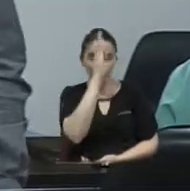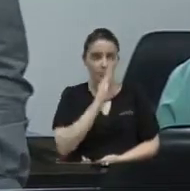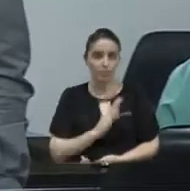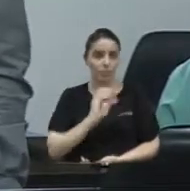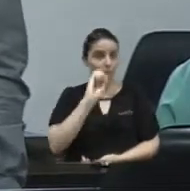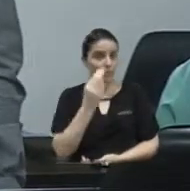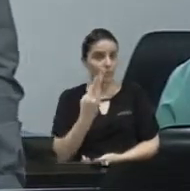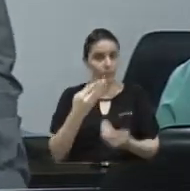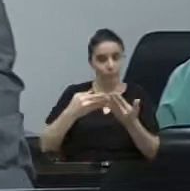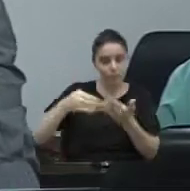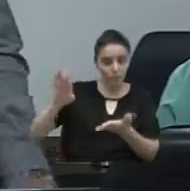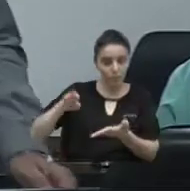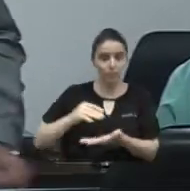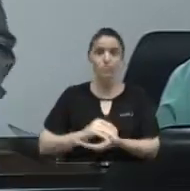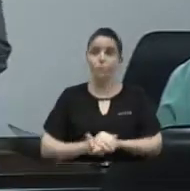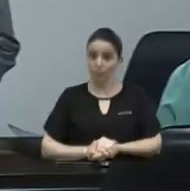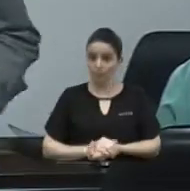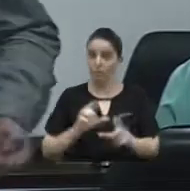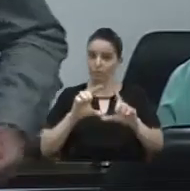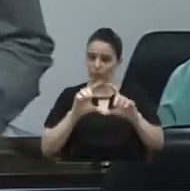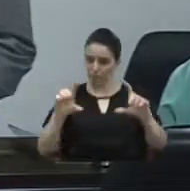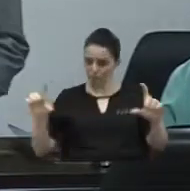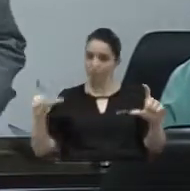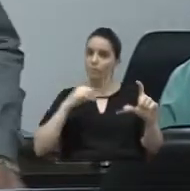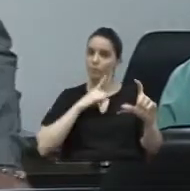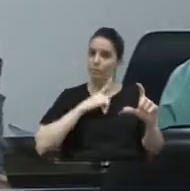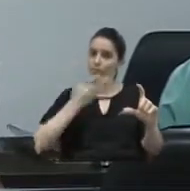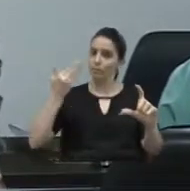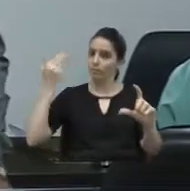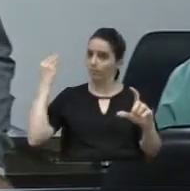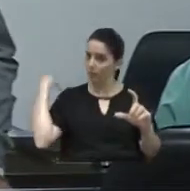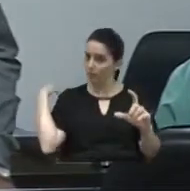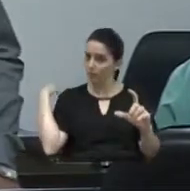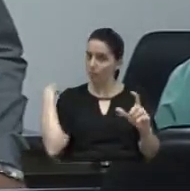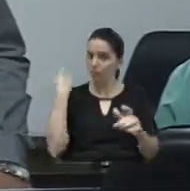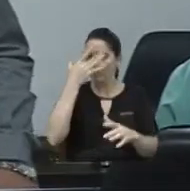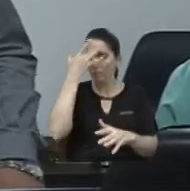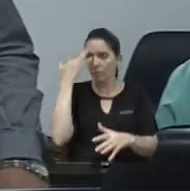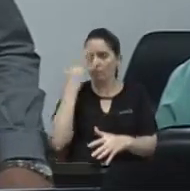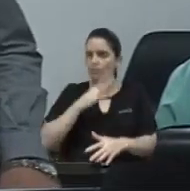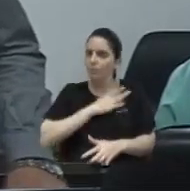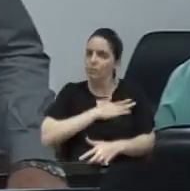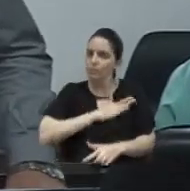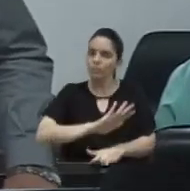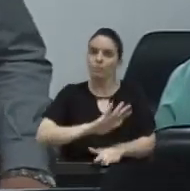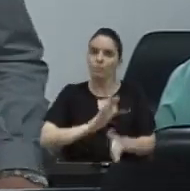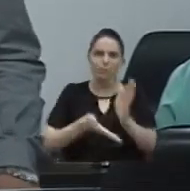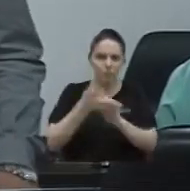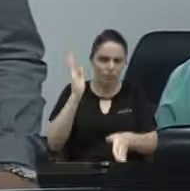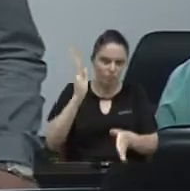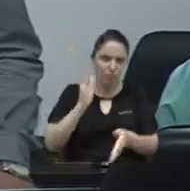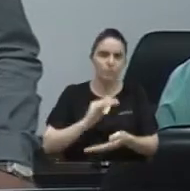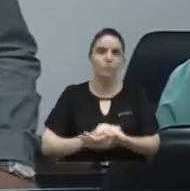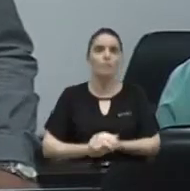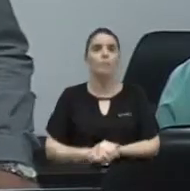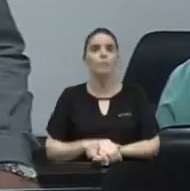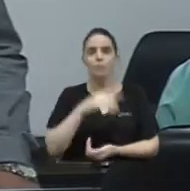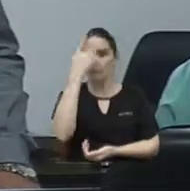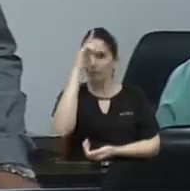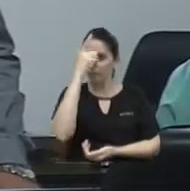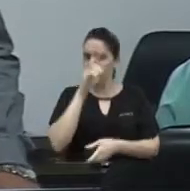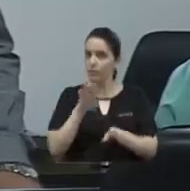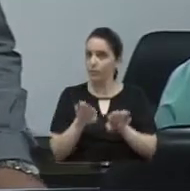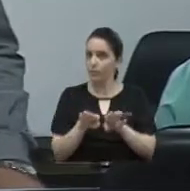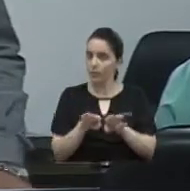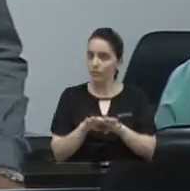Existia um slogan, que as pessoas, olha, quem não está contente, suma daqui. Também sou do tempo que